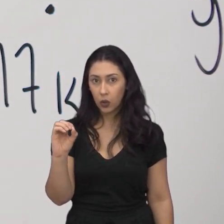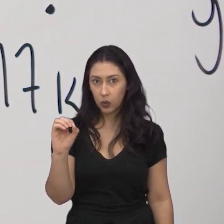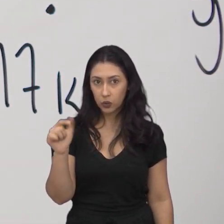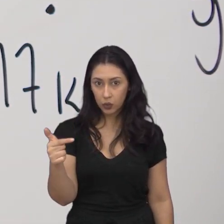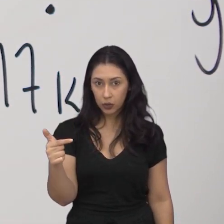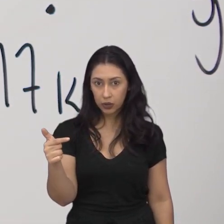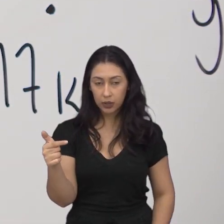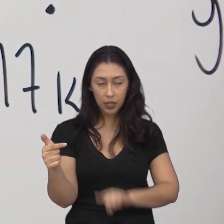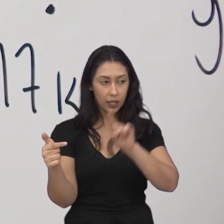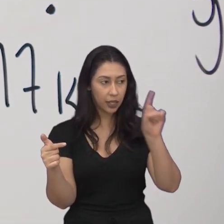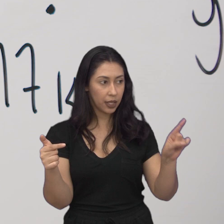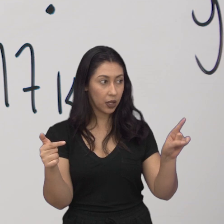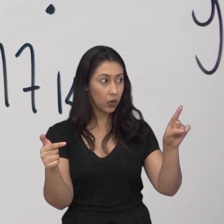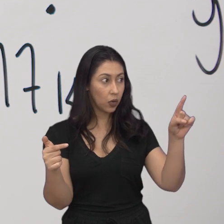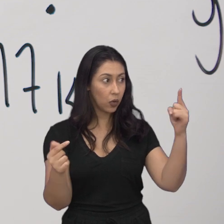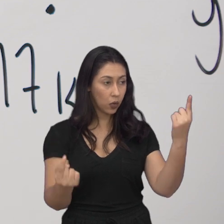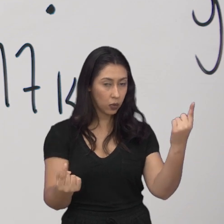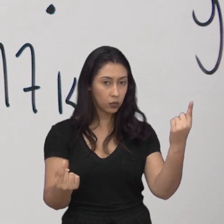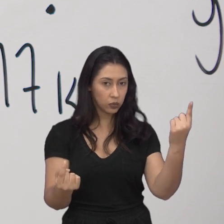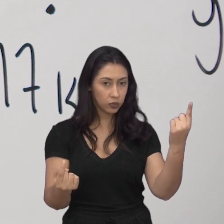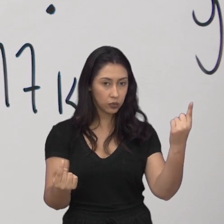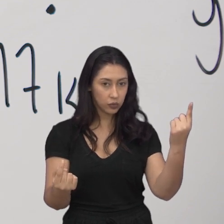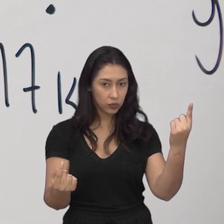NaS. Tudo bem?